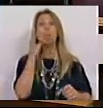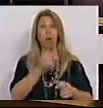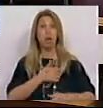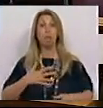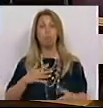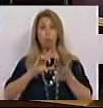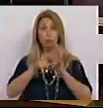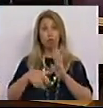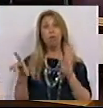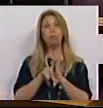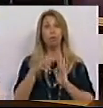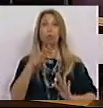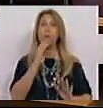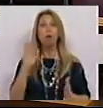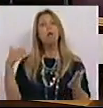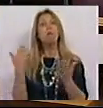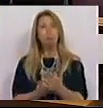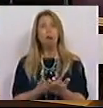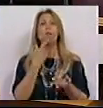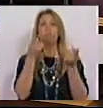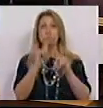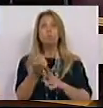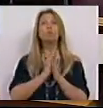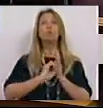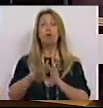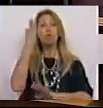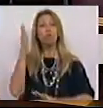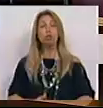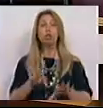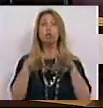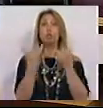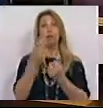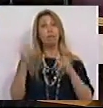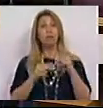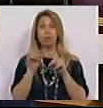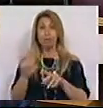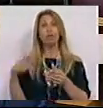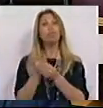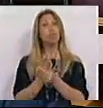Partido Socialista vem contribuir para repor justiça social e fiscal nestes processos. Obrigado.